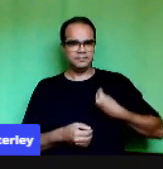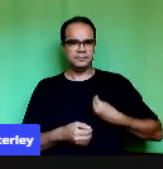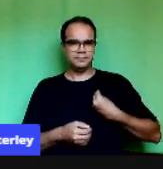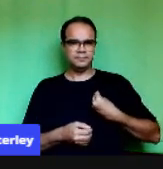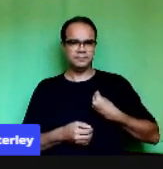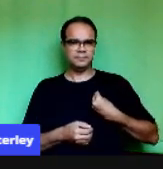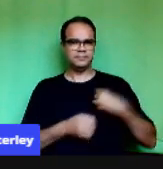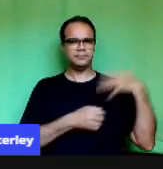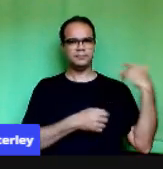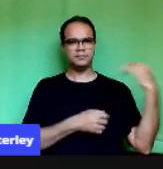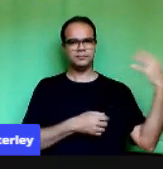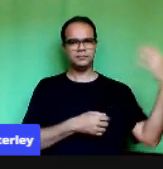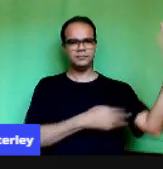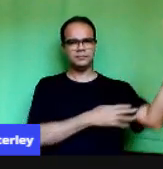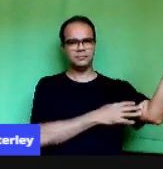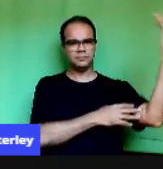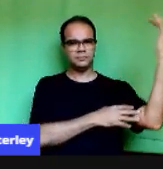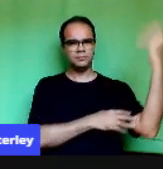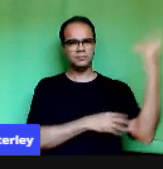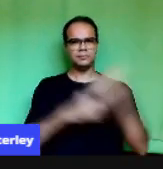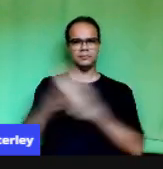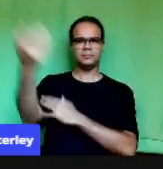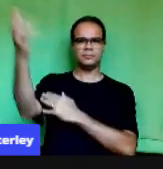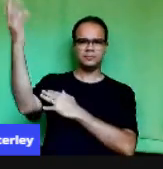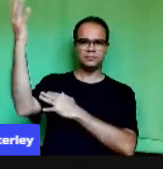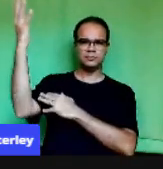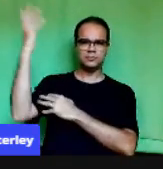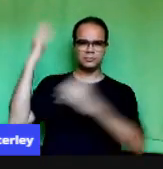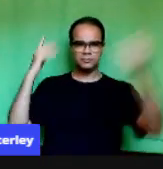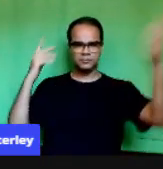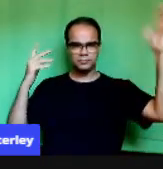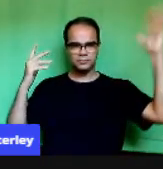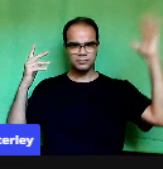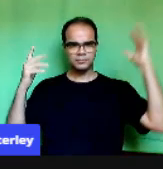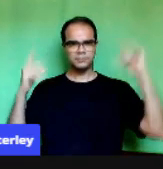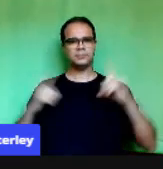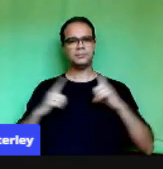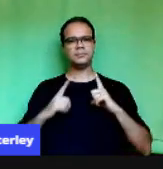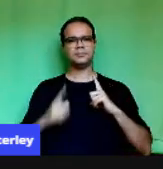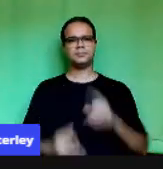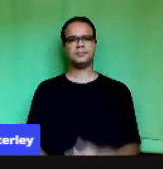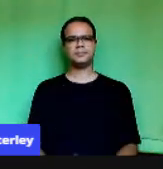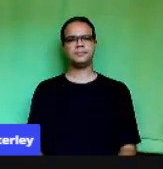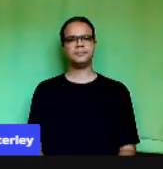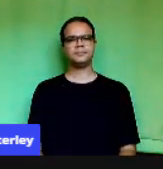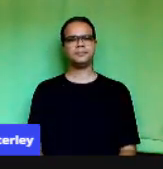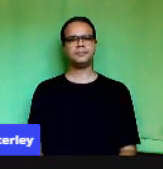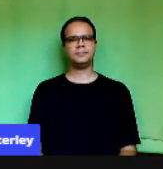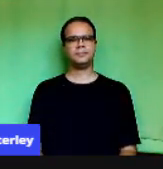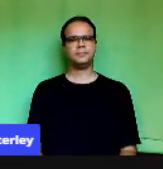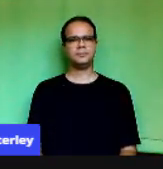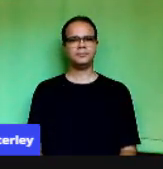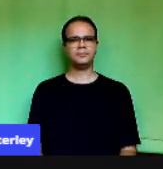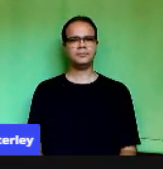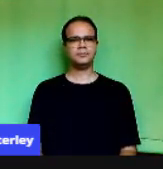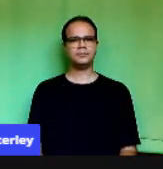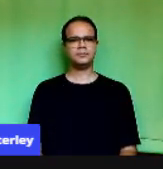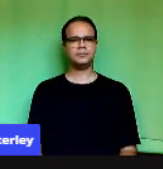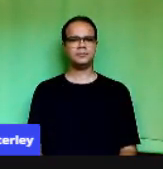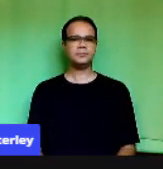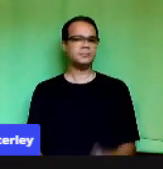em um espaço que é marcado em lutas. Isso é muito importante nós frisarmos, né? É um direito. é um